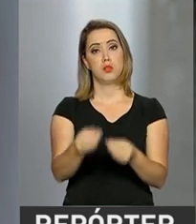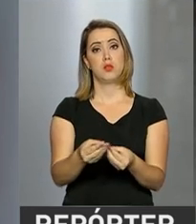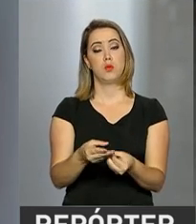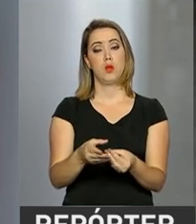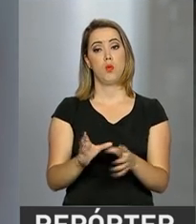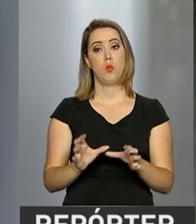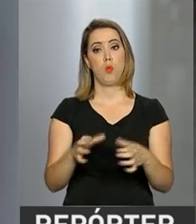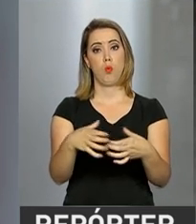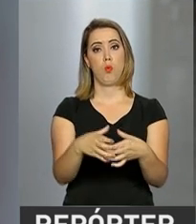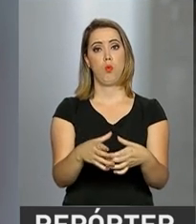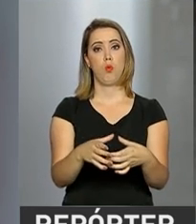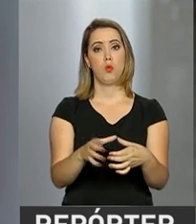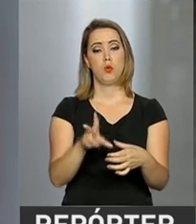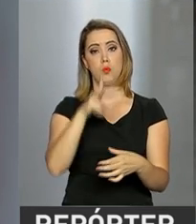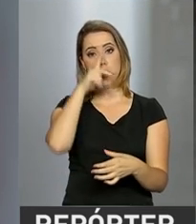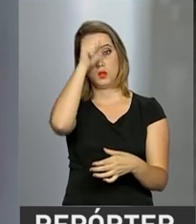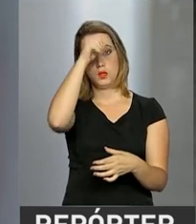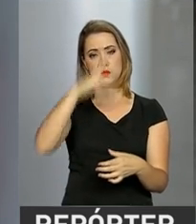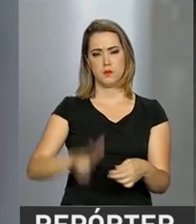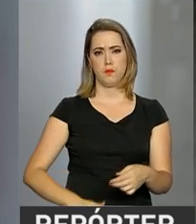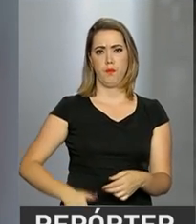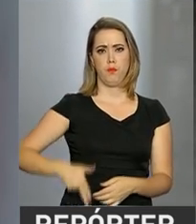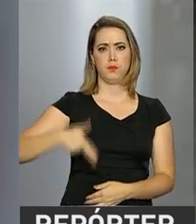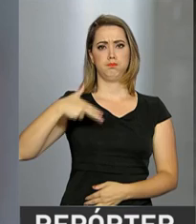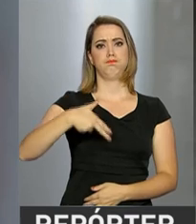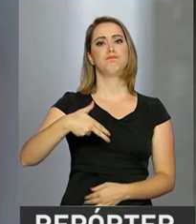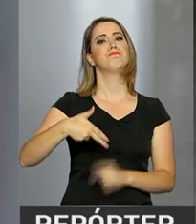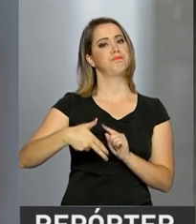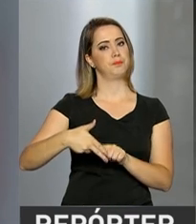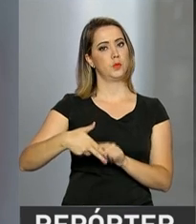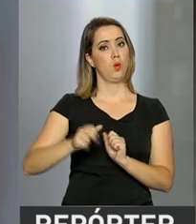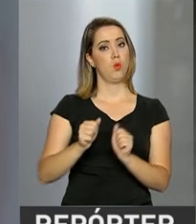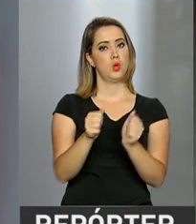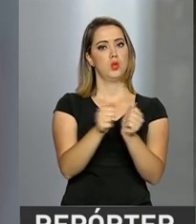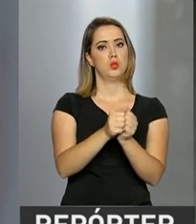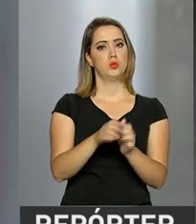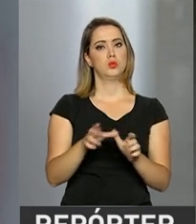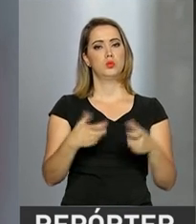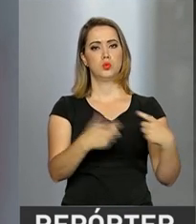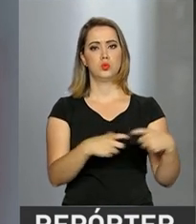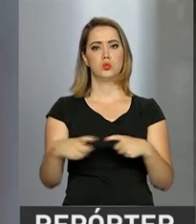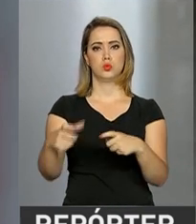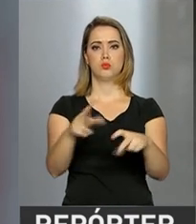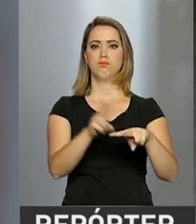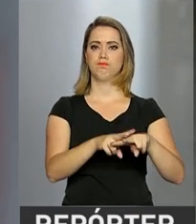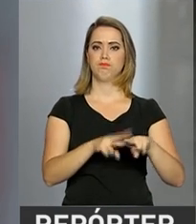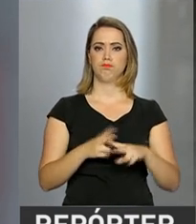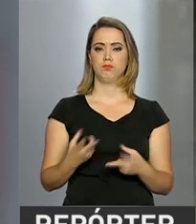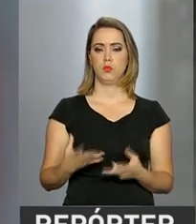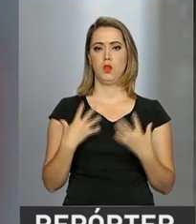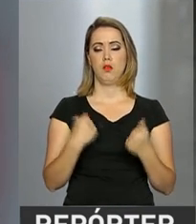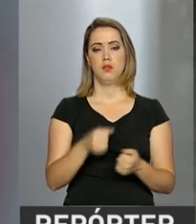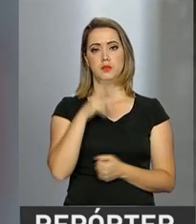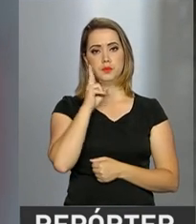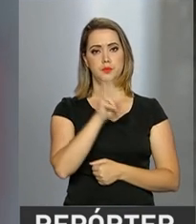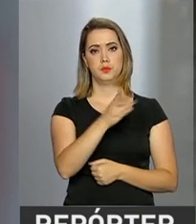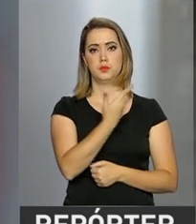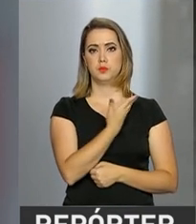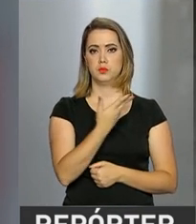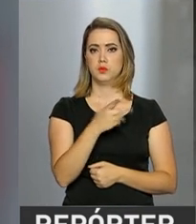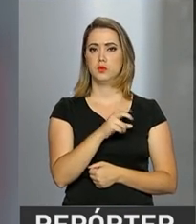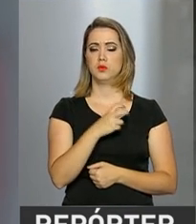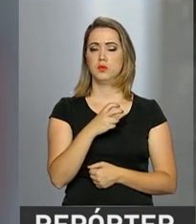armadas para inspeções nas penitenciárias estaduais no país sobre o assunto vamos ouvir agora um trecho do